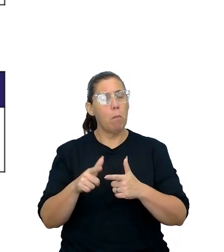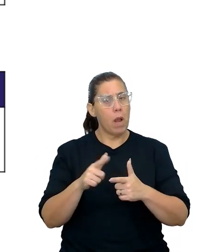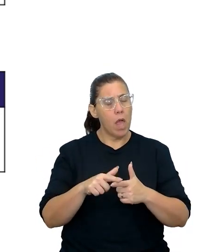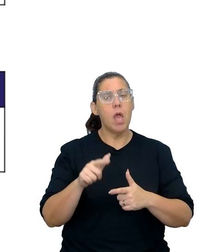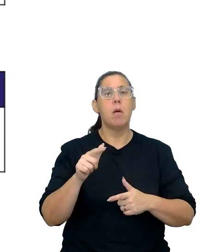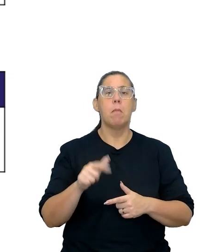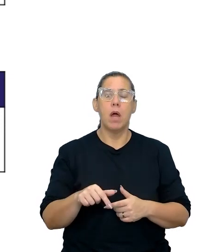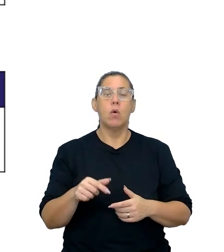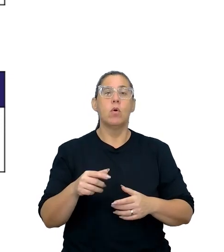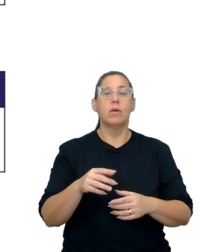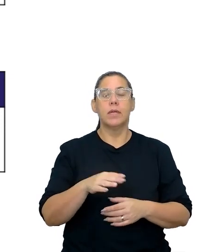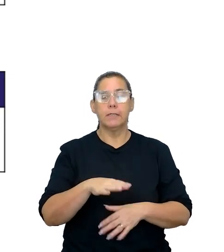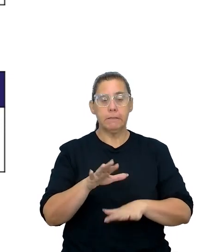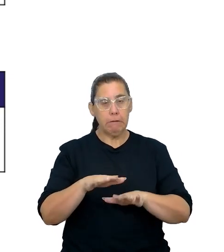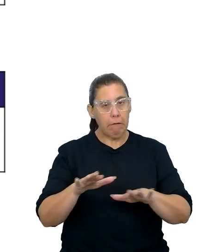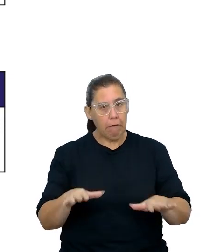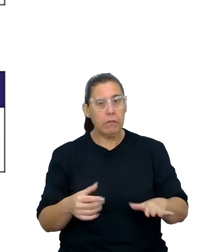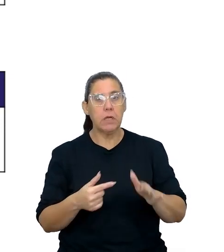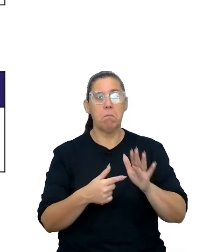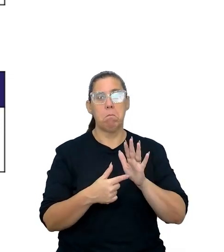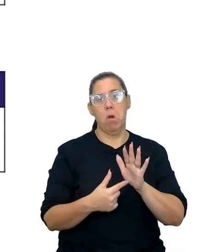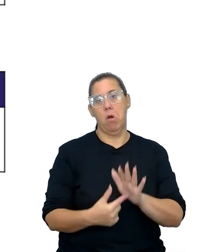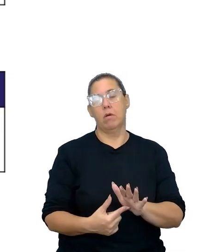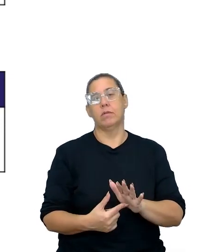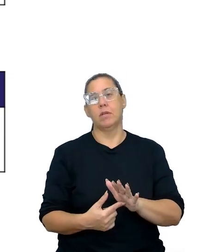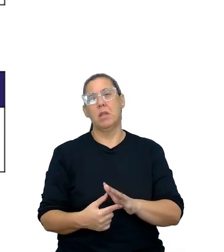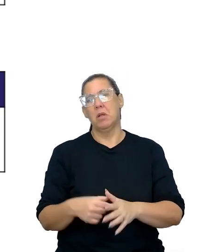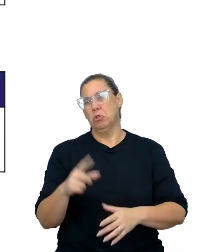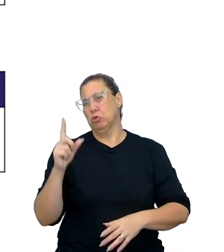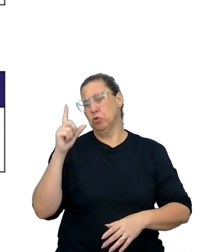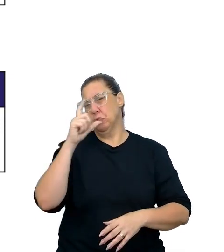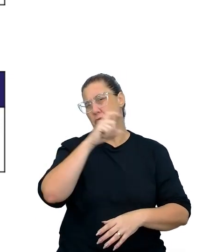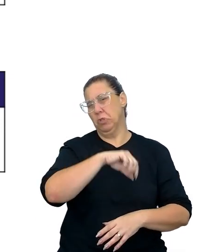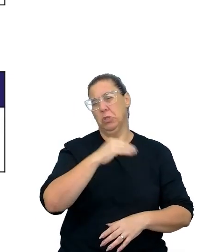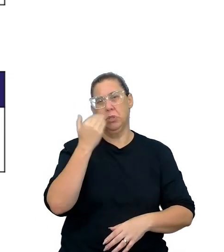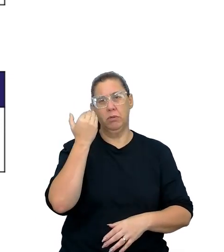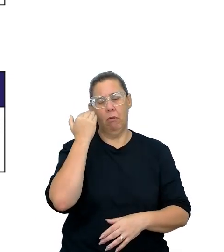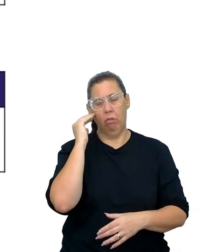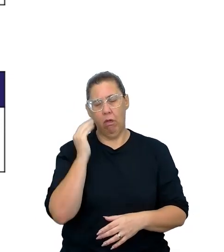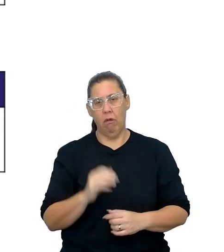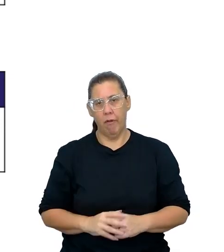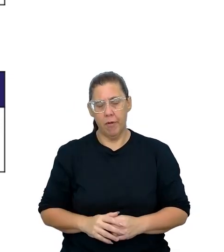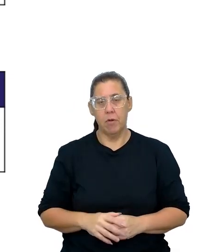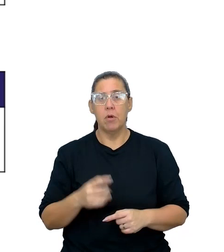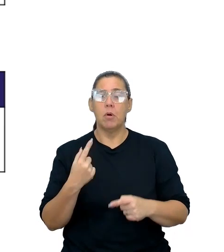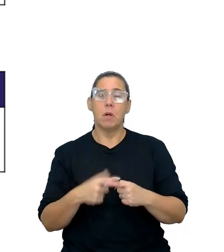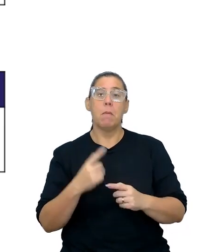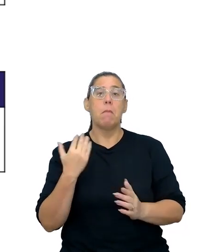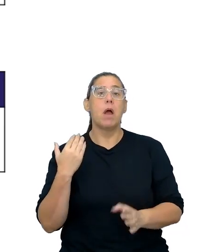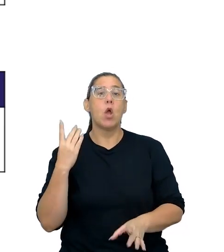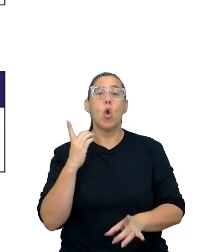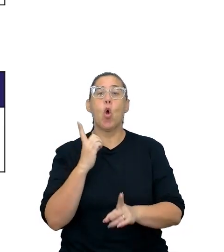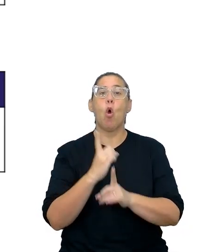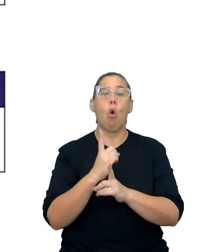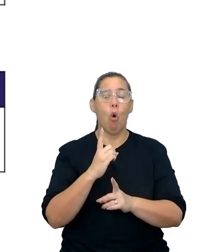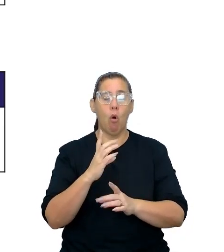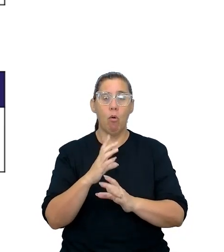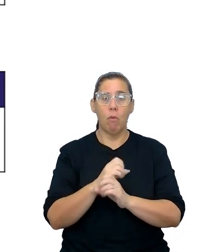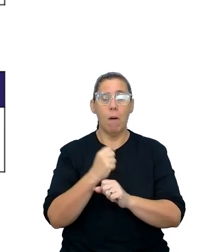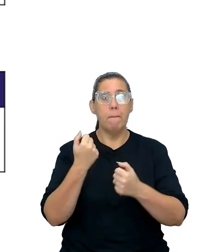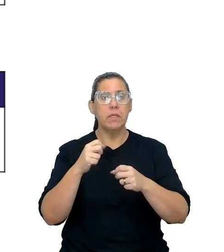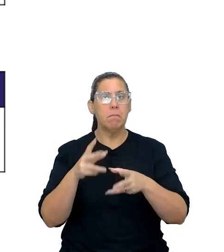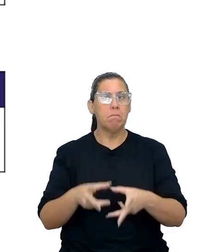das que as crianças apresentam maiores dificuldades. Uma vez que, para encontrar a solução, ela